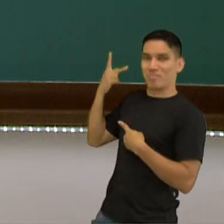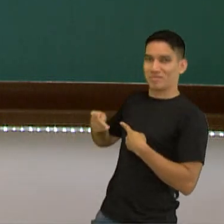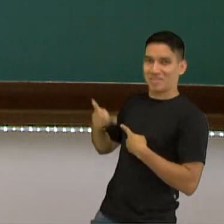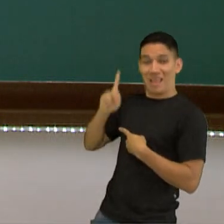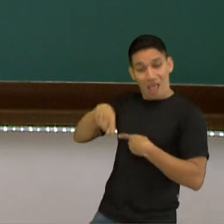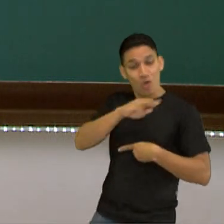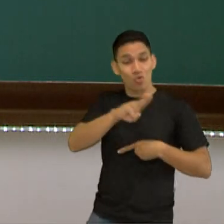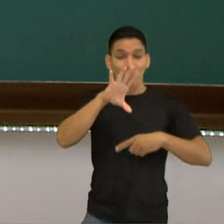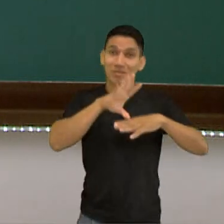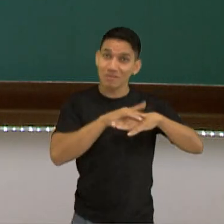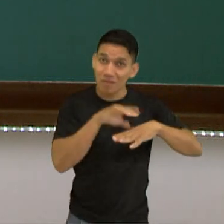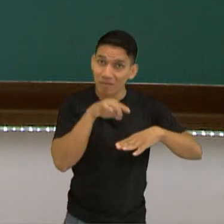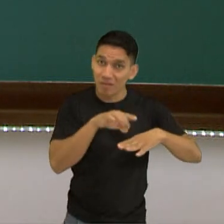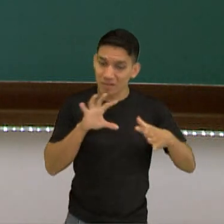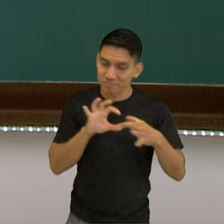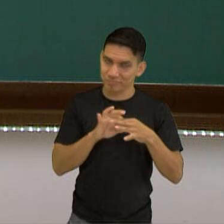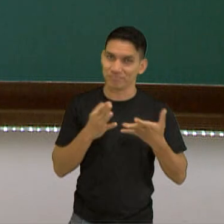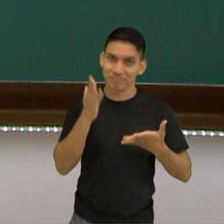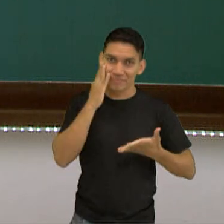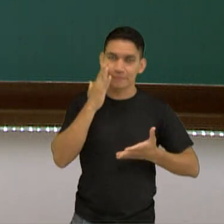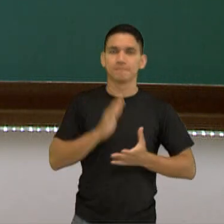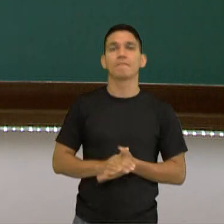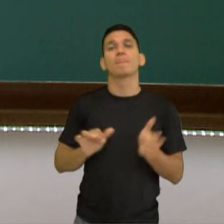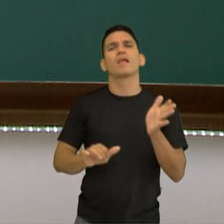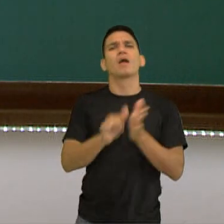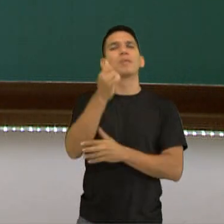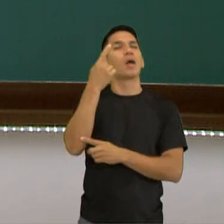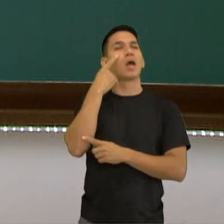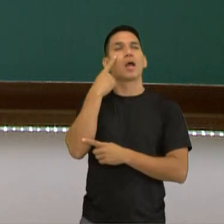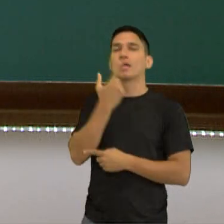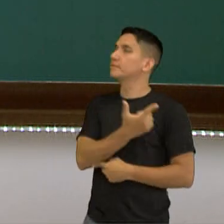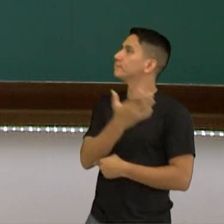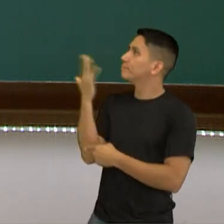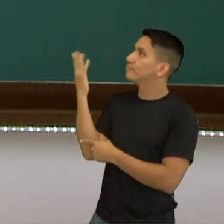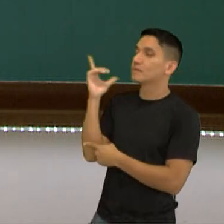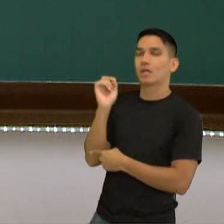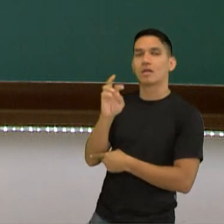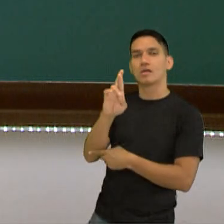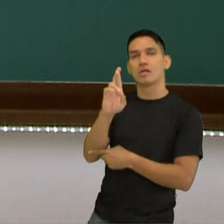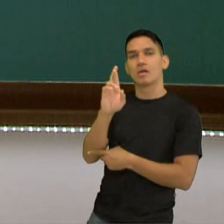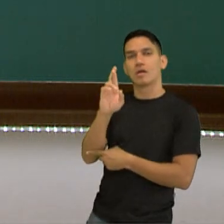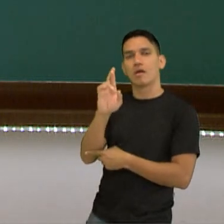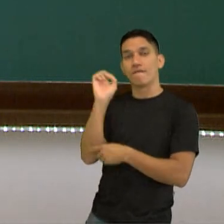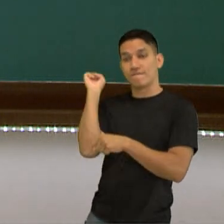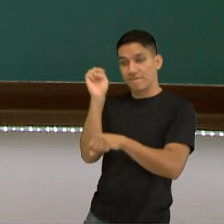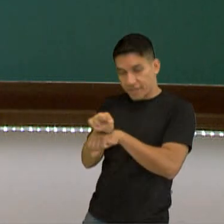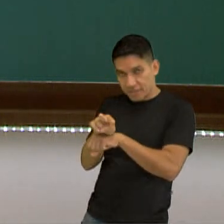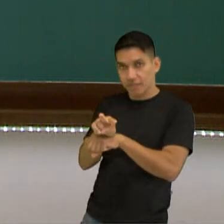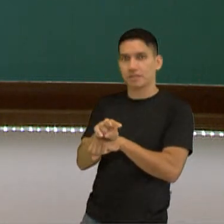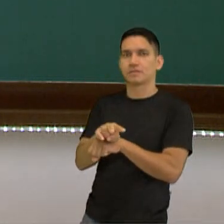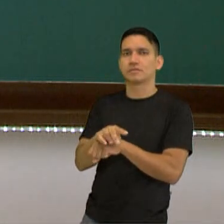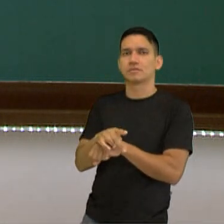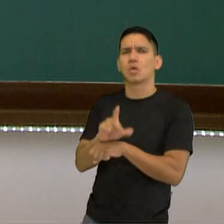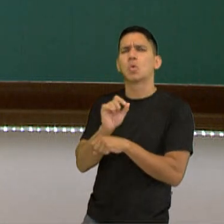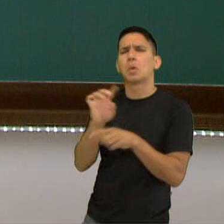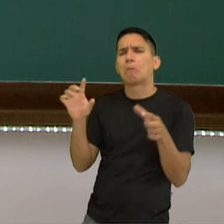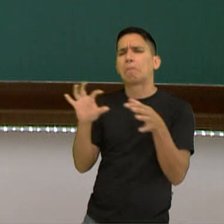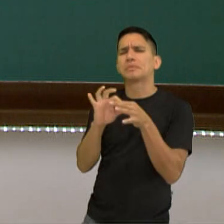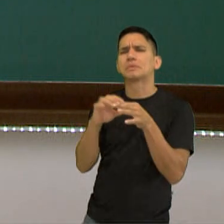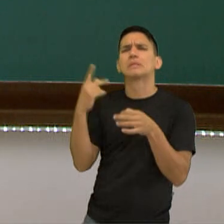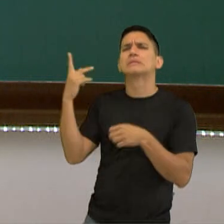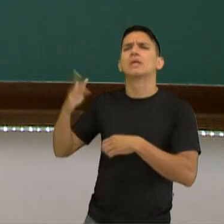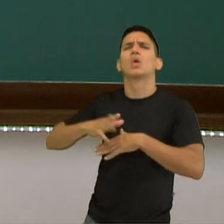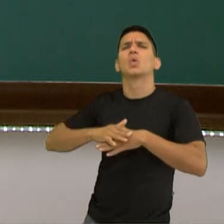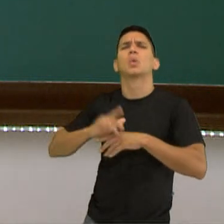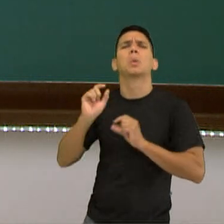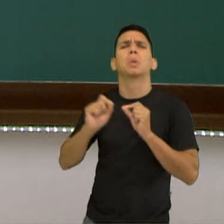vírus. Então, vamos ver a primeira, o primeiro vírus que a gente pode ter e a doença que é causada por ele.